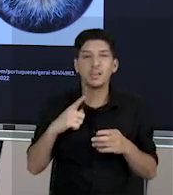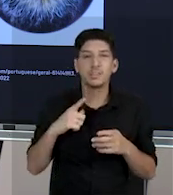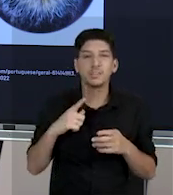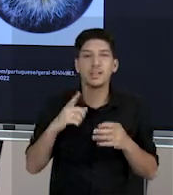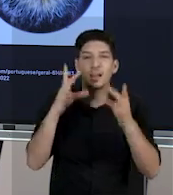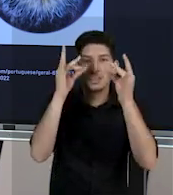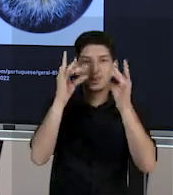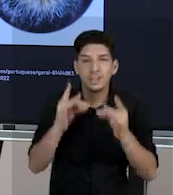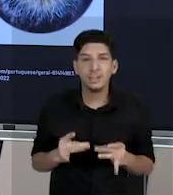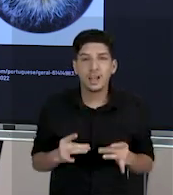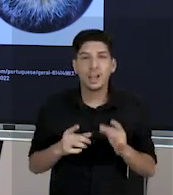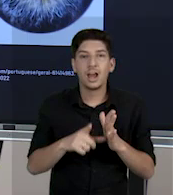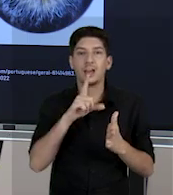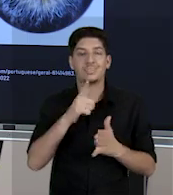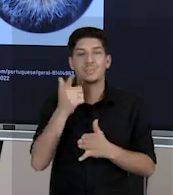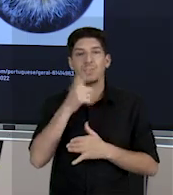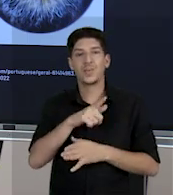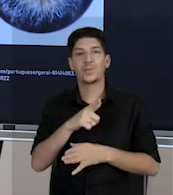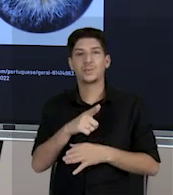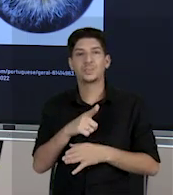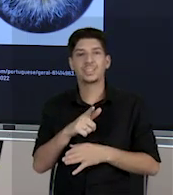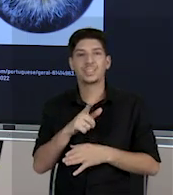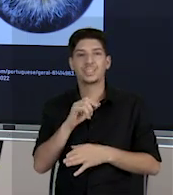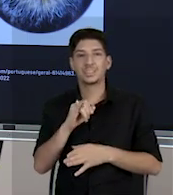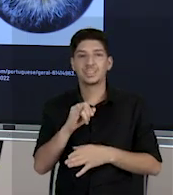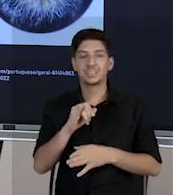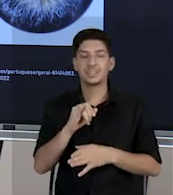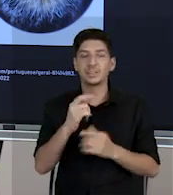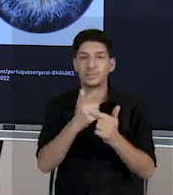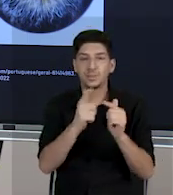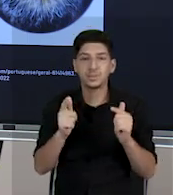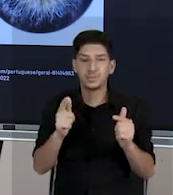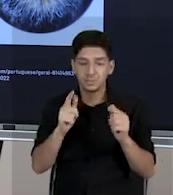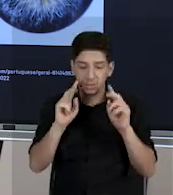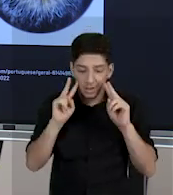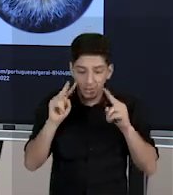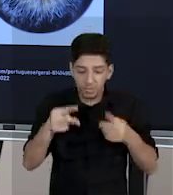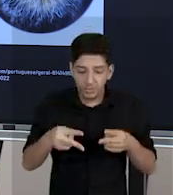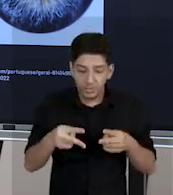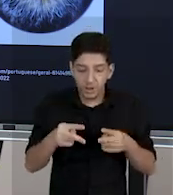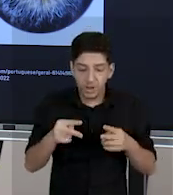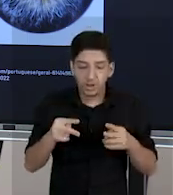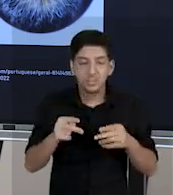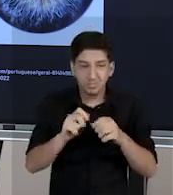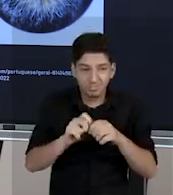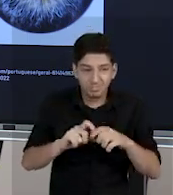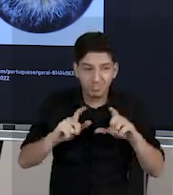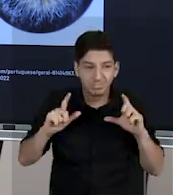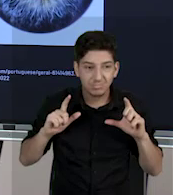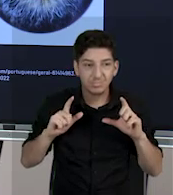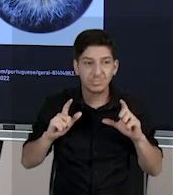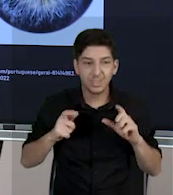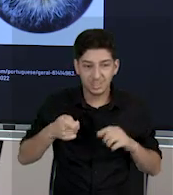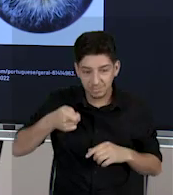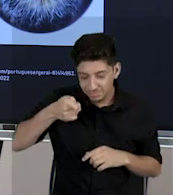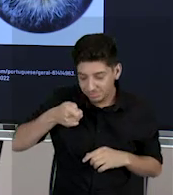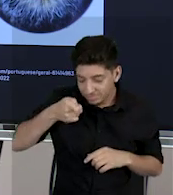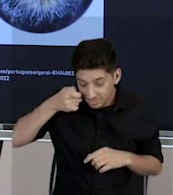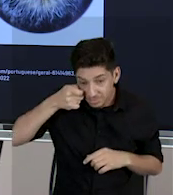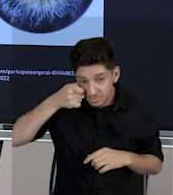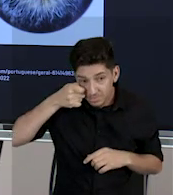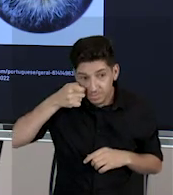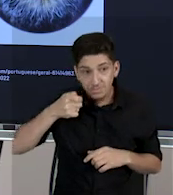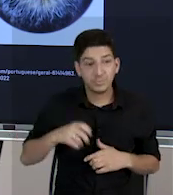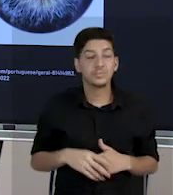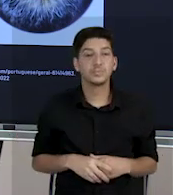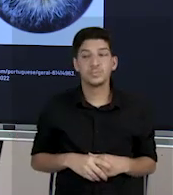que eu não identificaria olhando sem aquela, né, luneta improvisada. Essa luneta improvisada, o que ela faz de